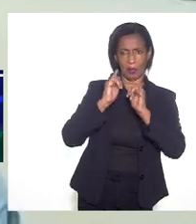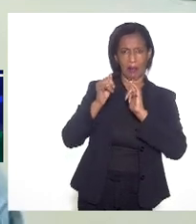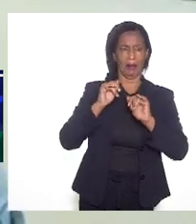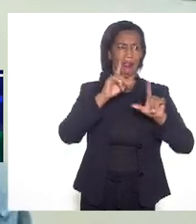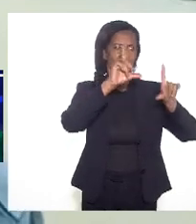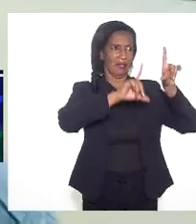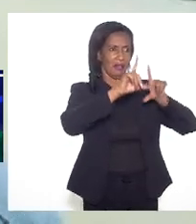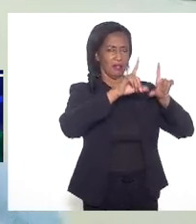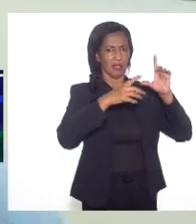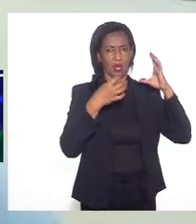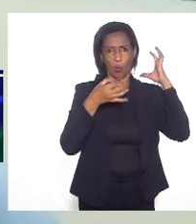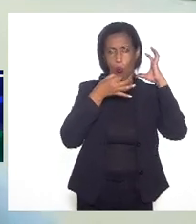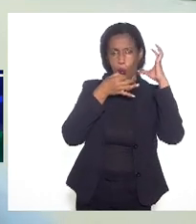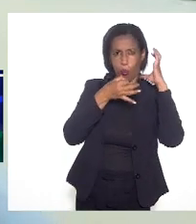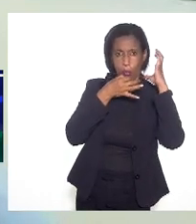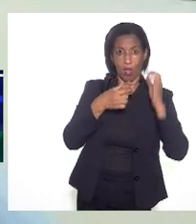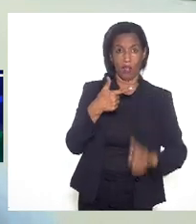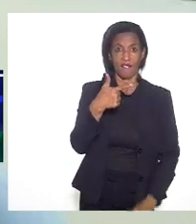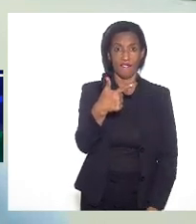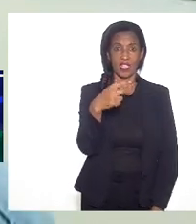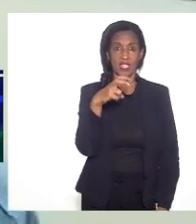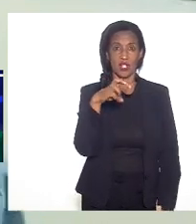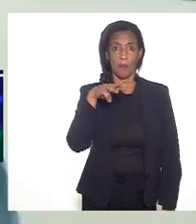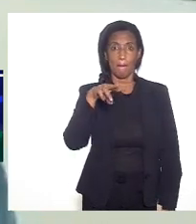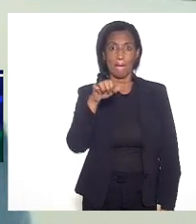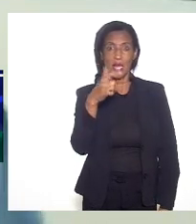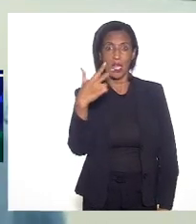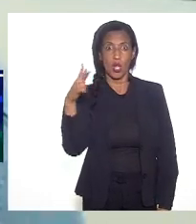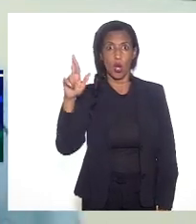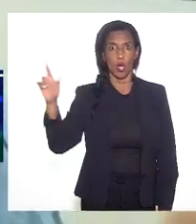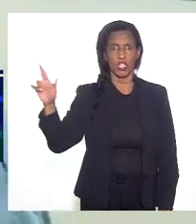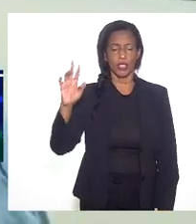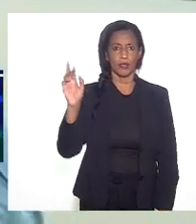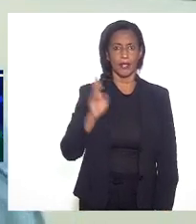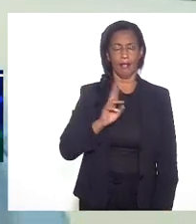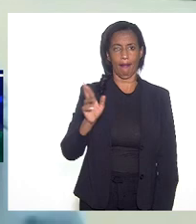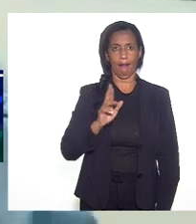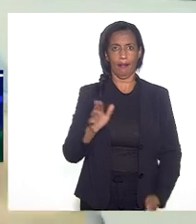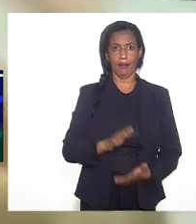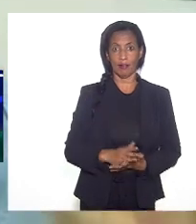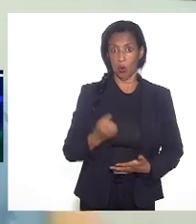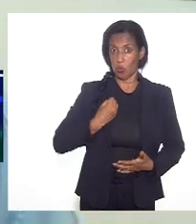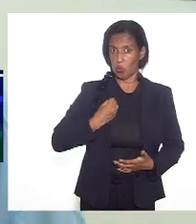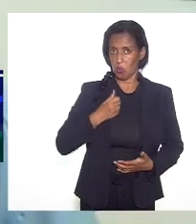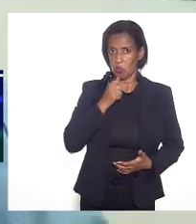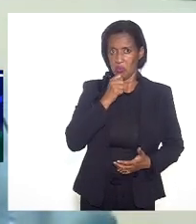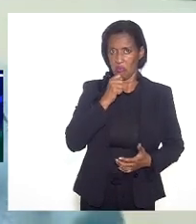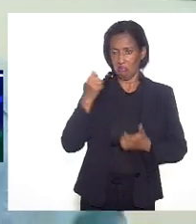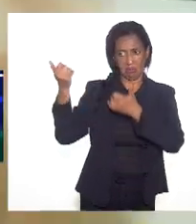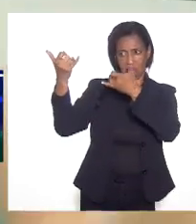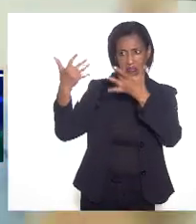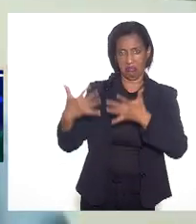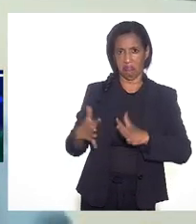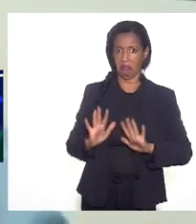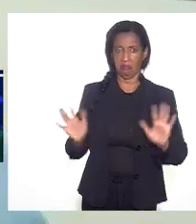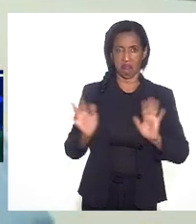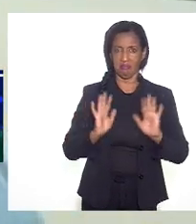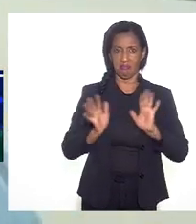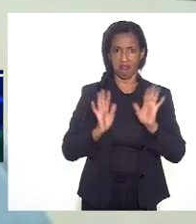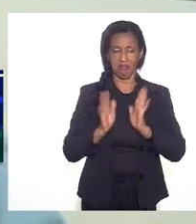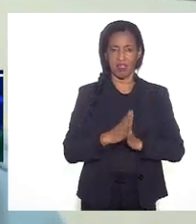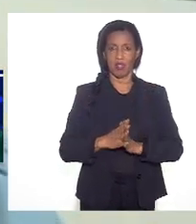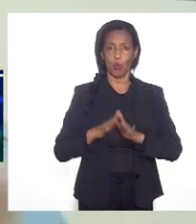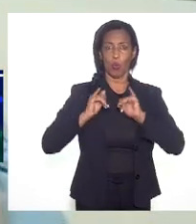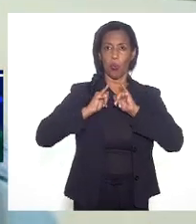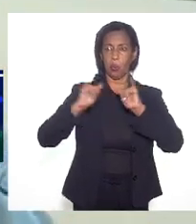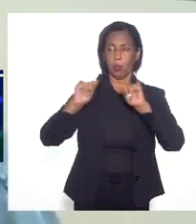e televisão, são 25 milhões de reais. É o número que a gente tem, ainda não está detalhado, como gasto de